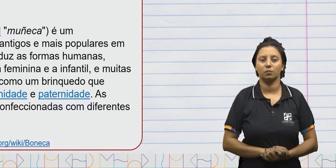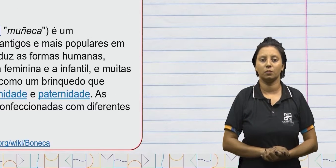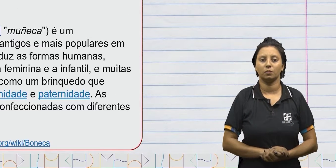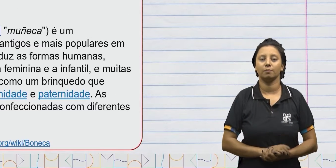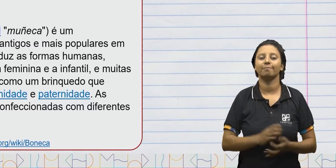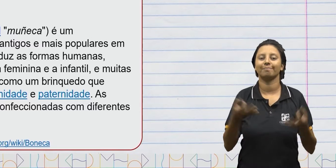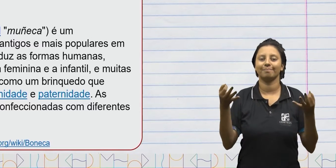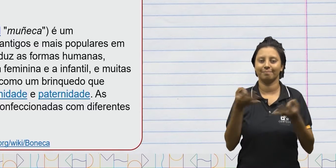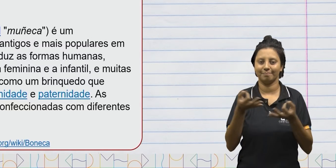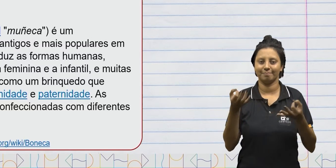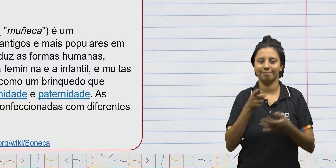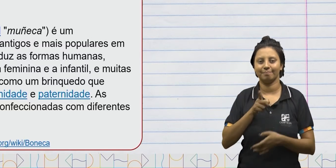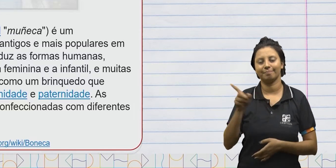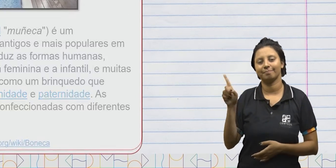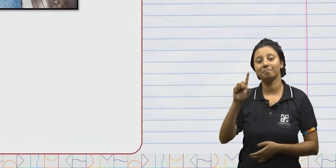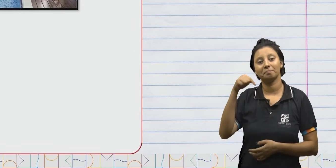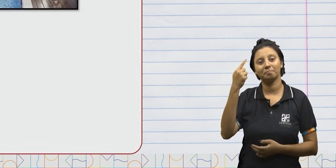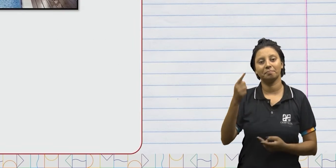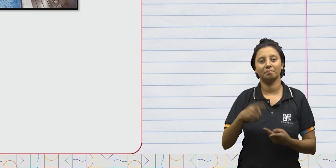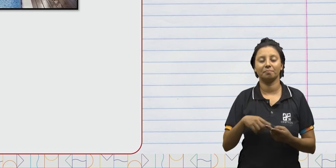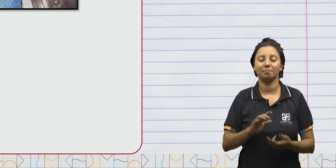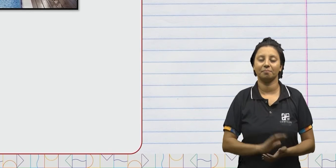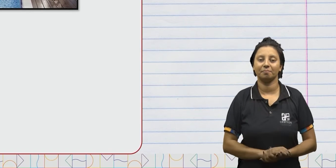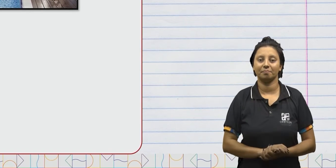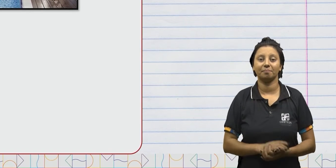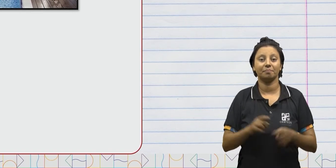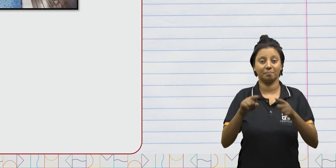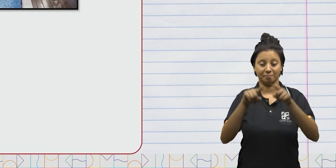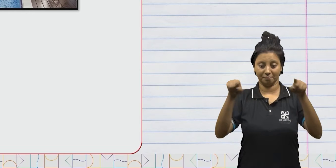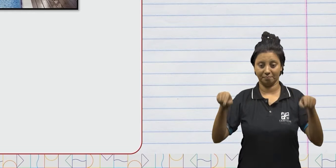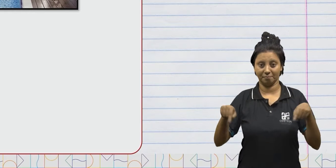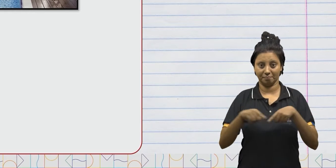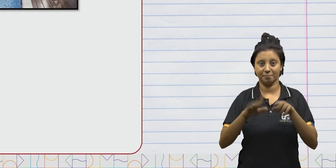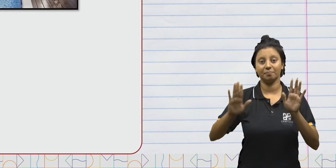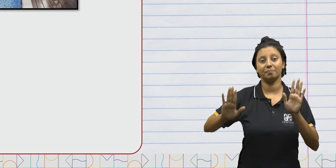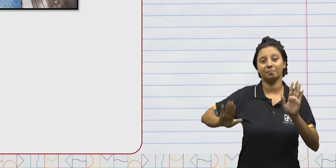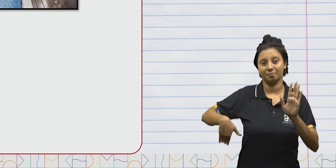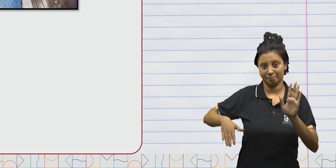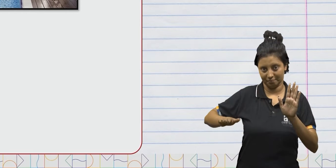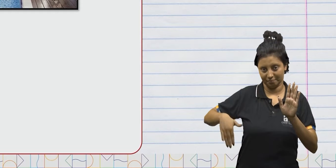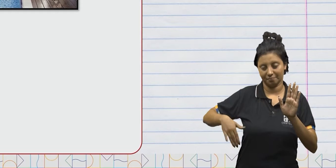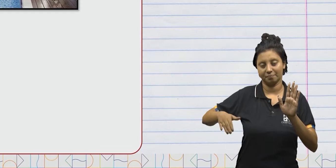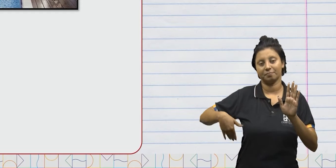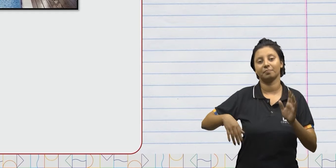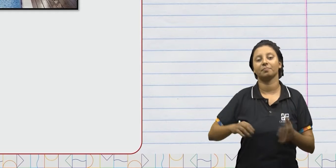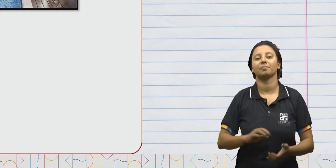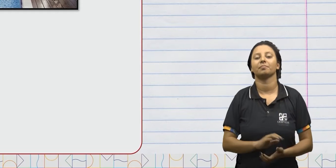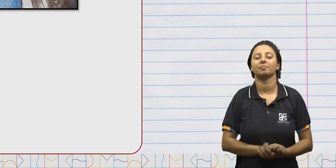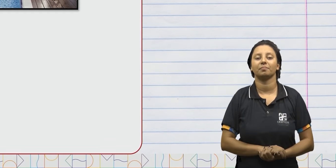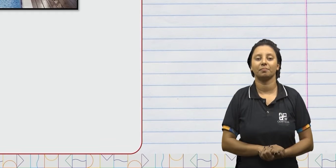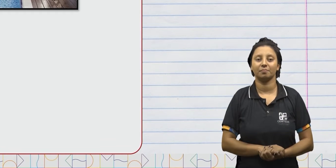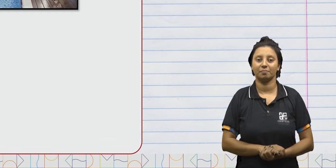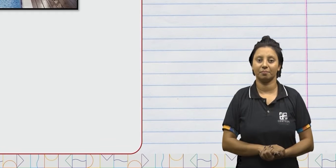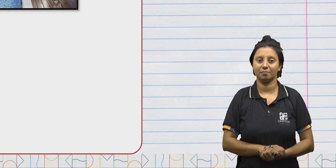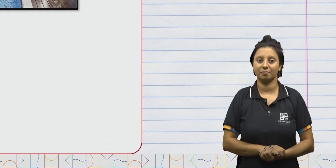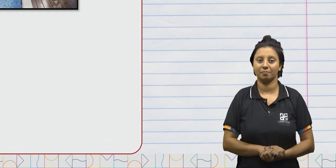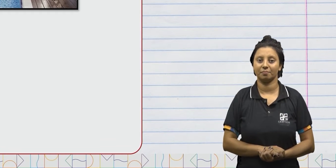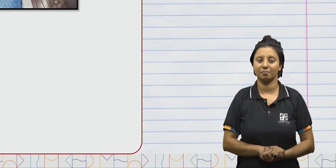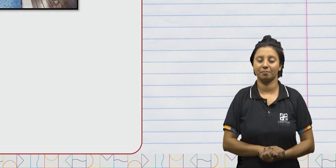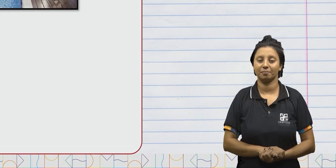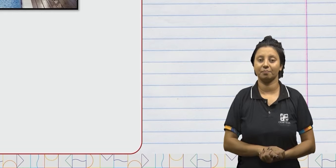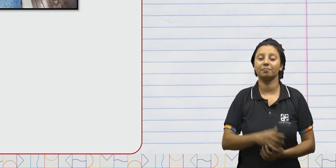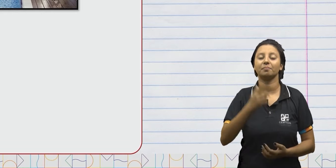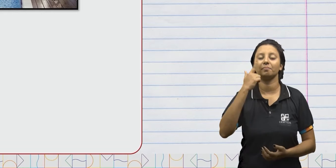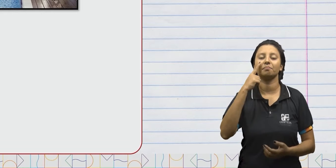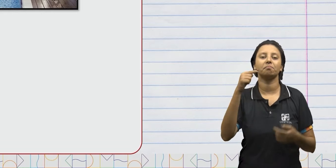Ficou ótimo! Vamos ver o próximo? Agora nós temos a imagem de uma piscina e a palavra de entrada piscina. Vamos